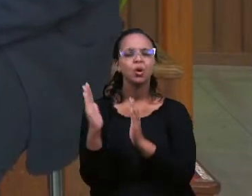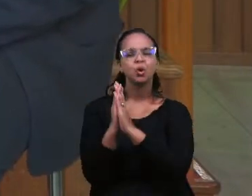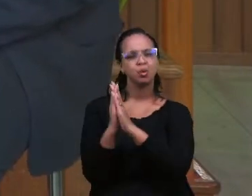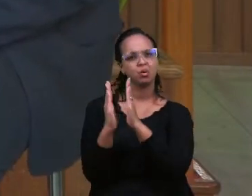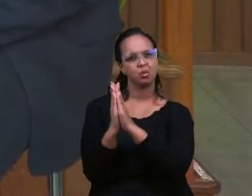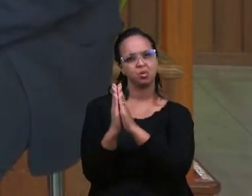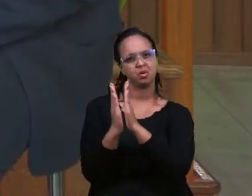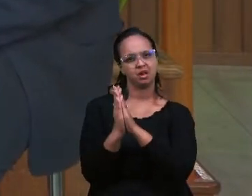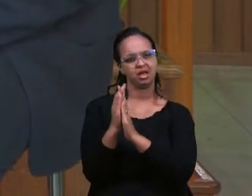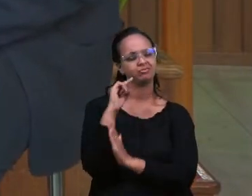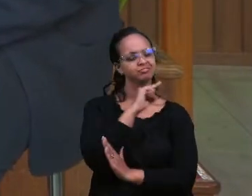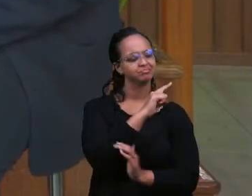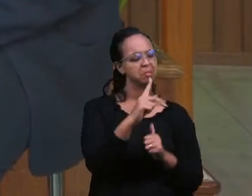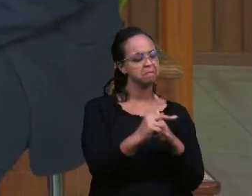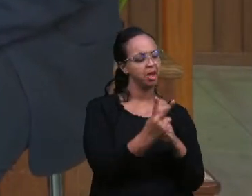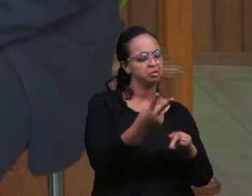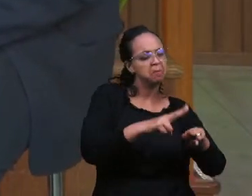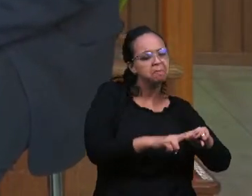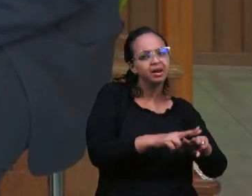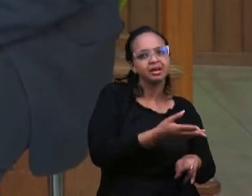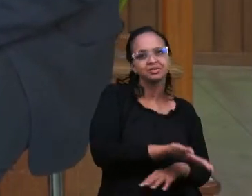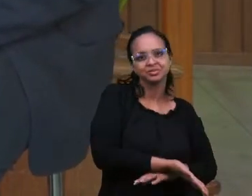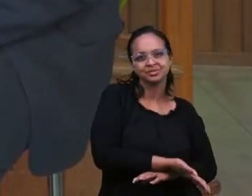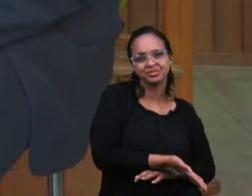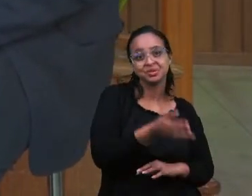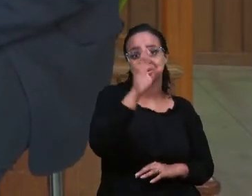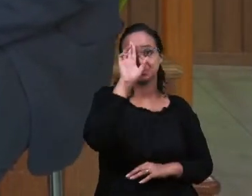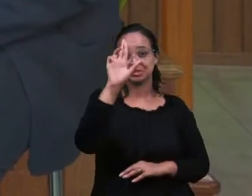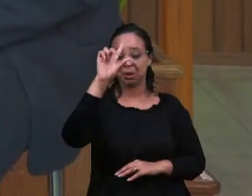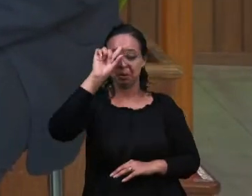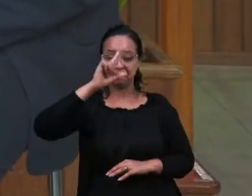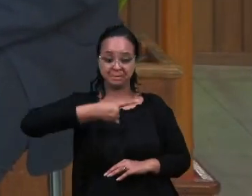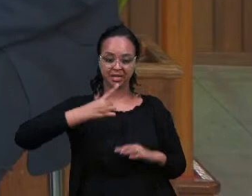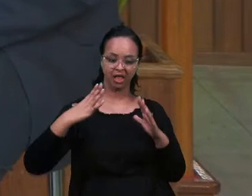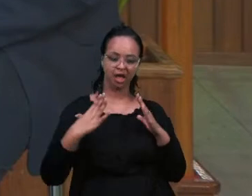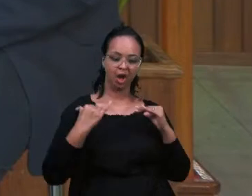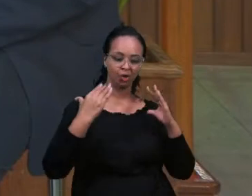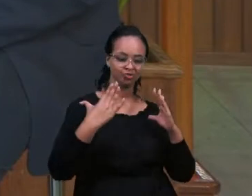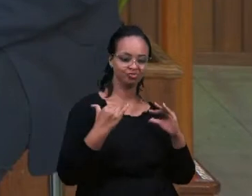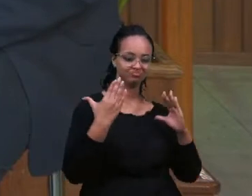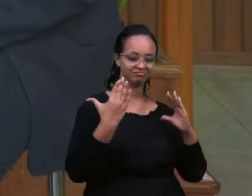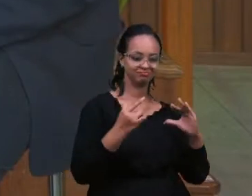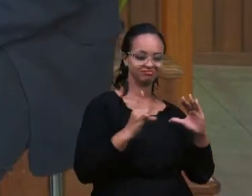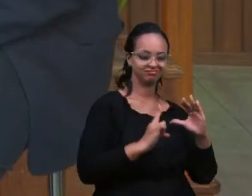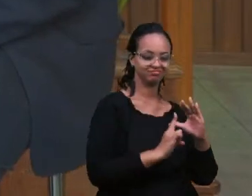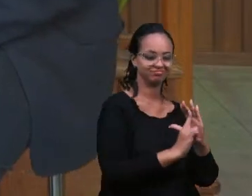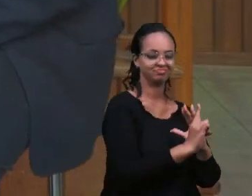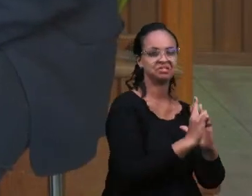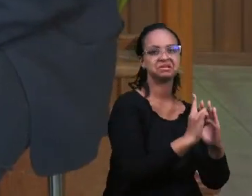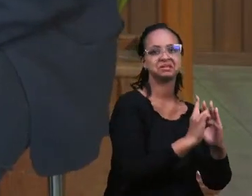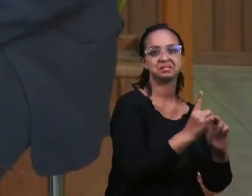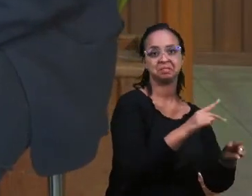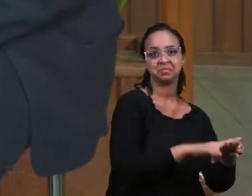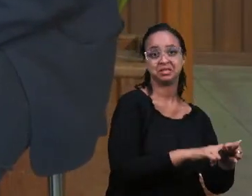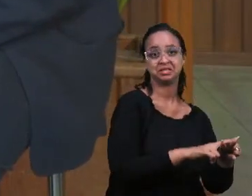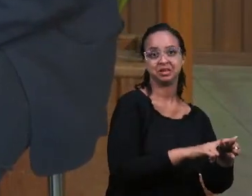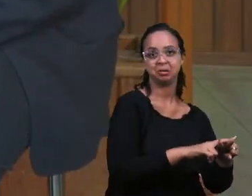Pedro. E aí o Senhor envia o anjo lá na prisão, para de uma forma milagrosa,